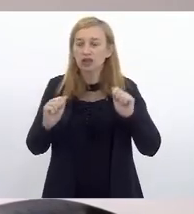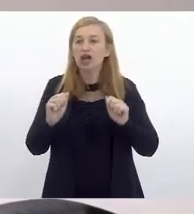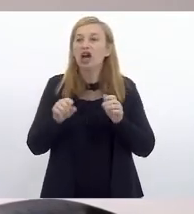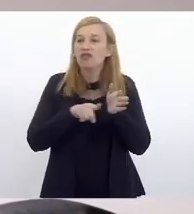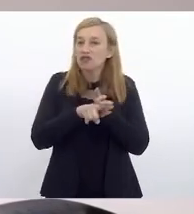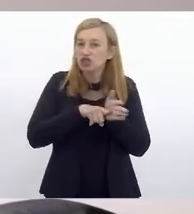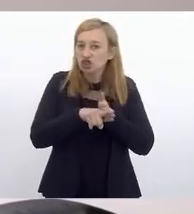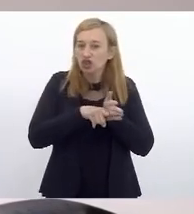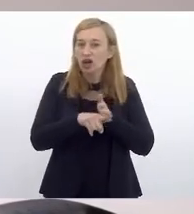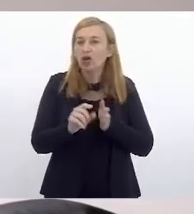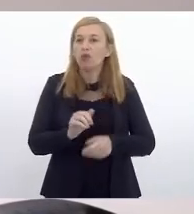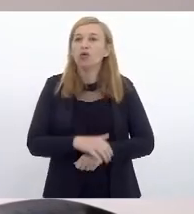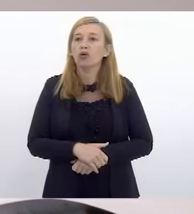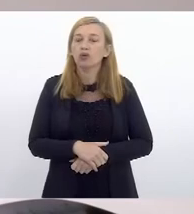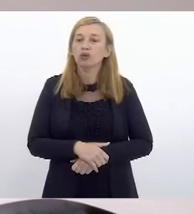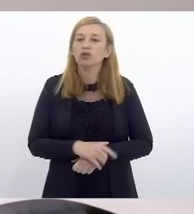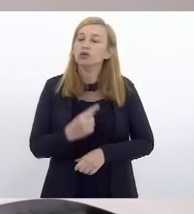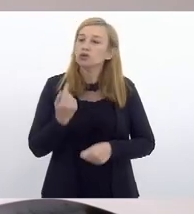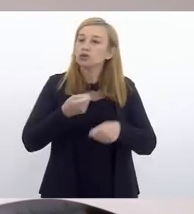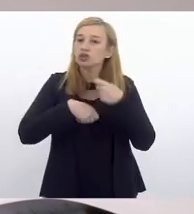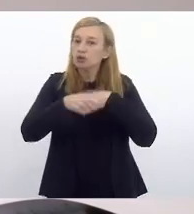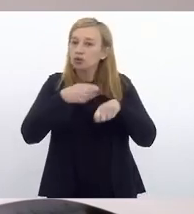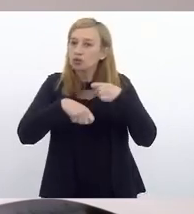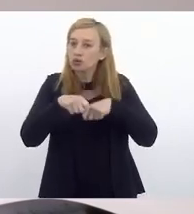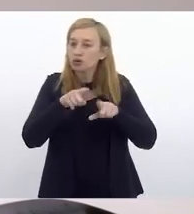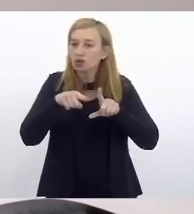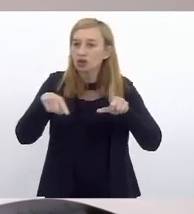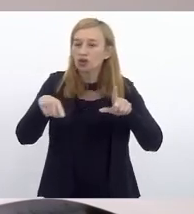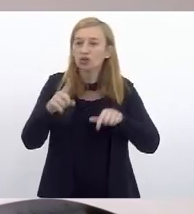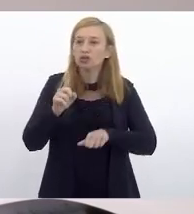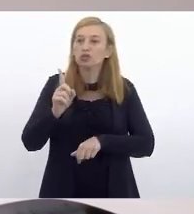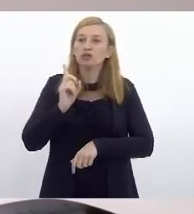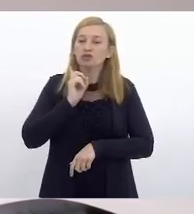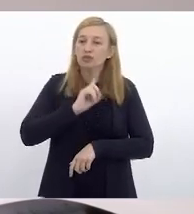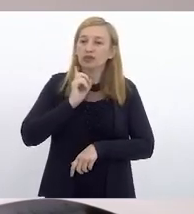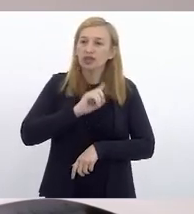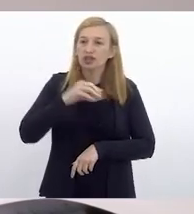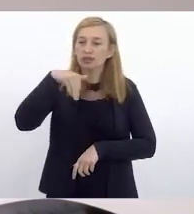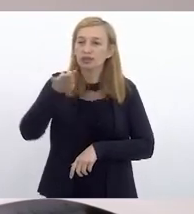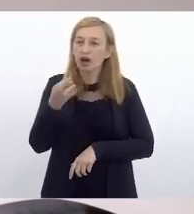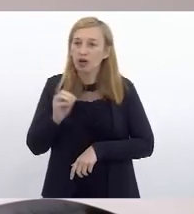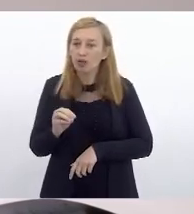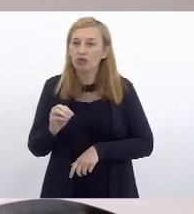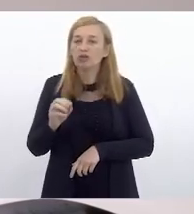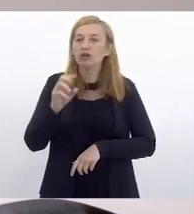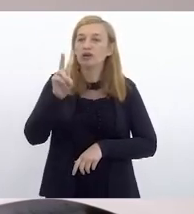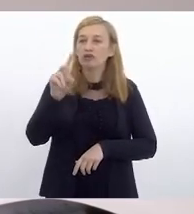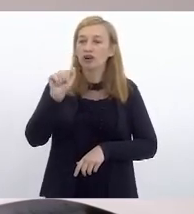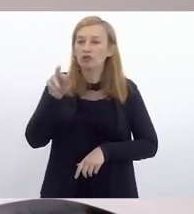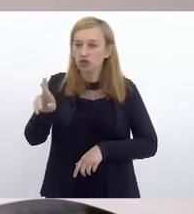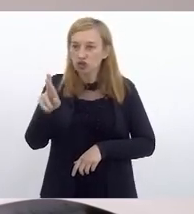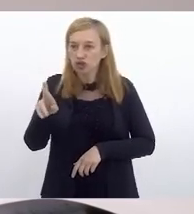o nosso economista rubro-negro Mauro Osório, o Aldir, a